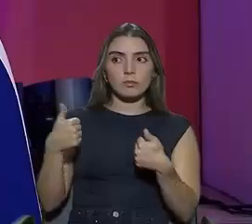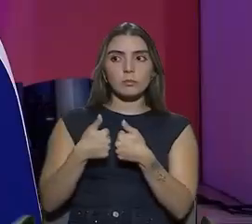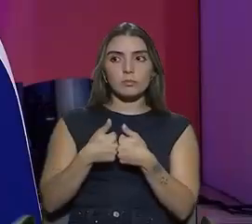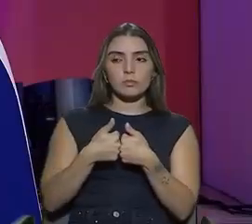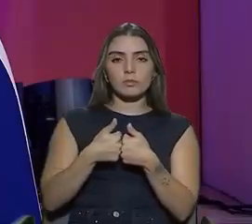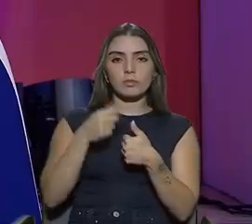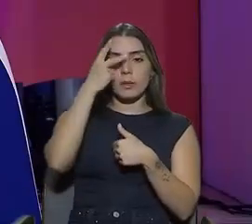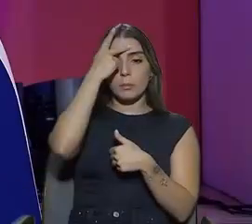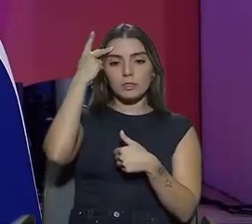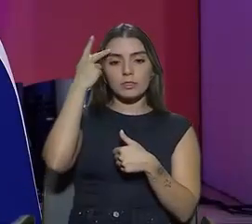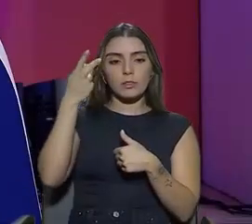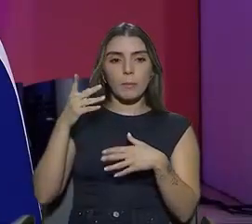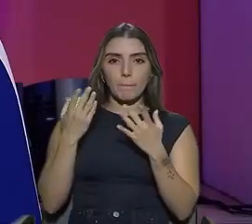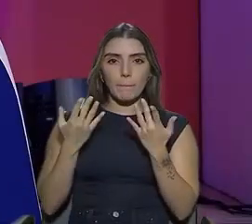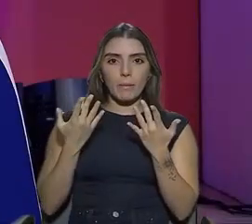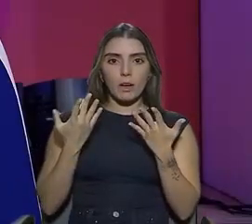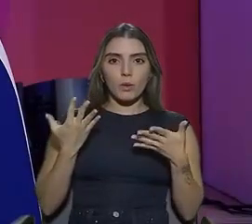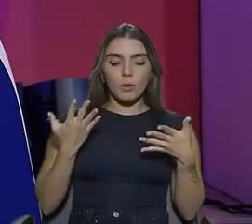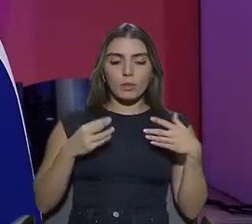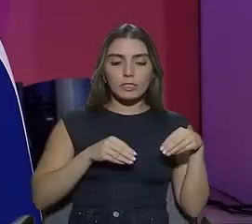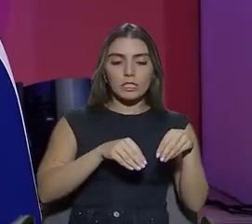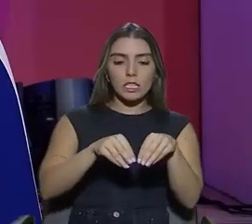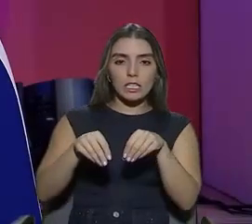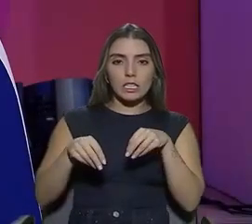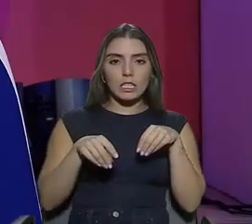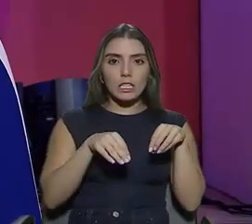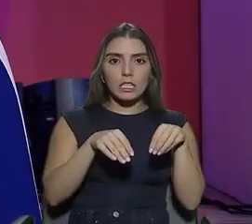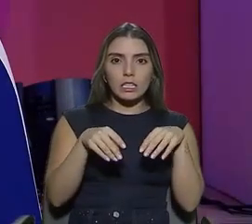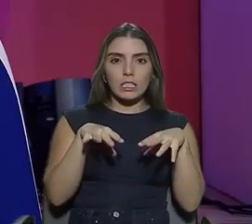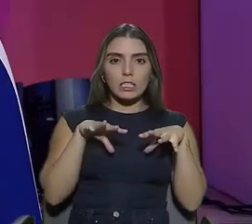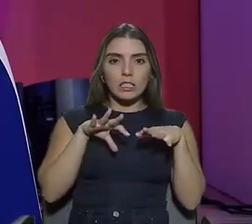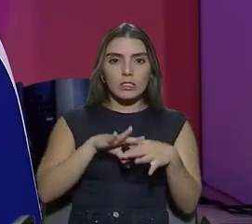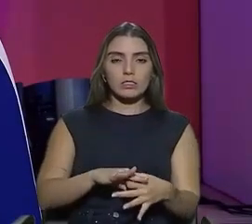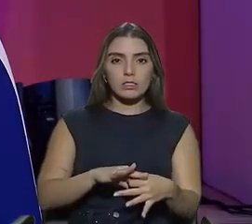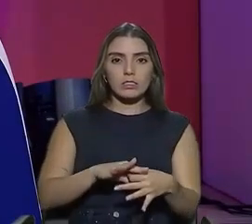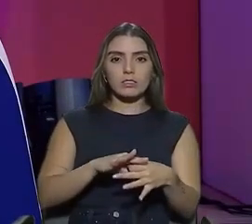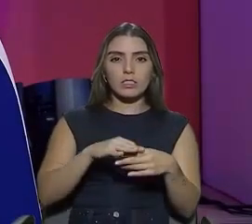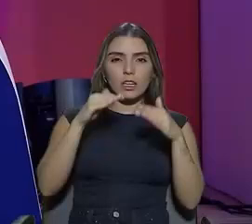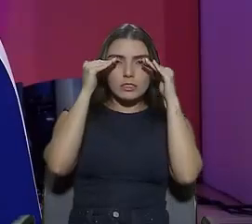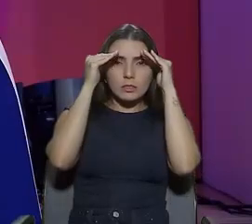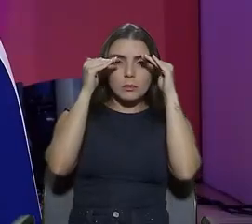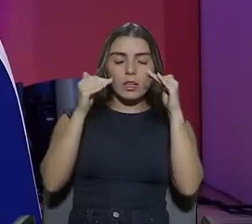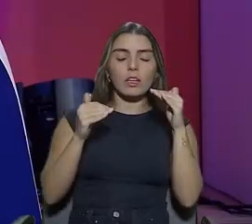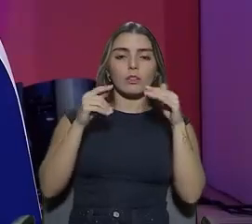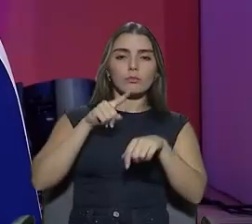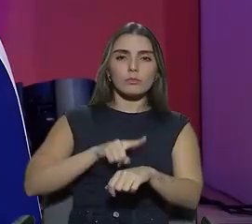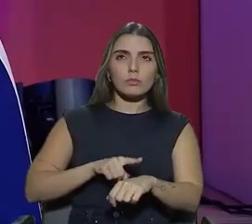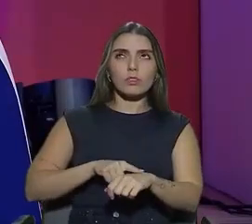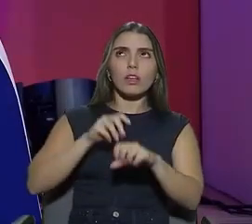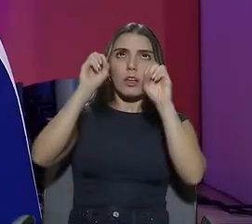são ligadas à terra, né, ligadas ao plantio, o respeito com o tempo, o respeito com a chuva, o respeito